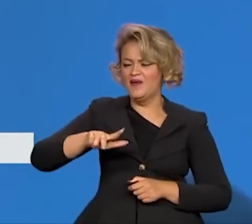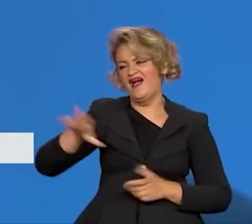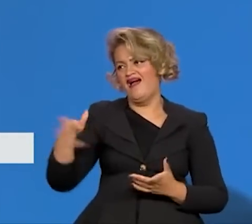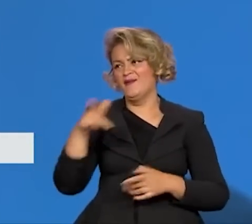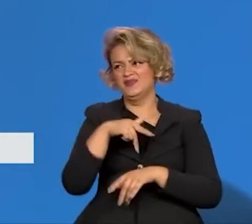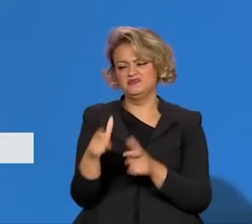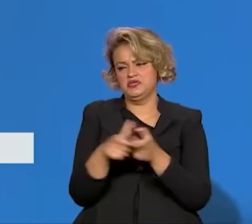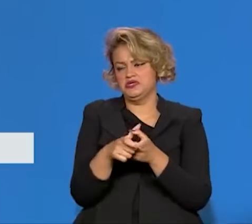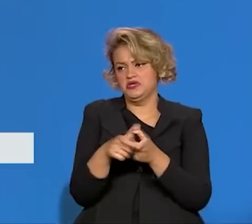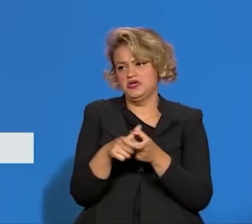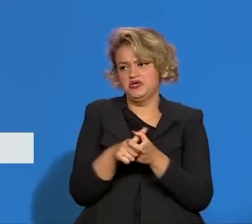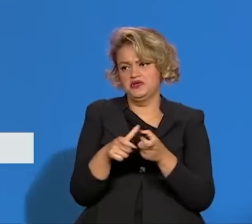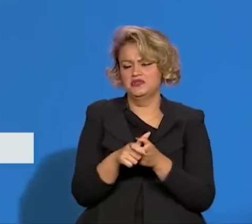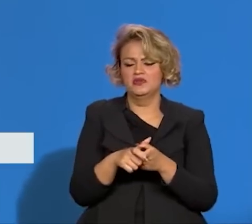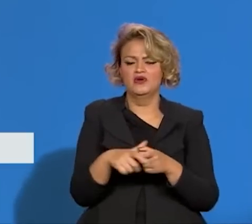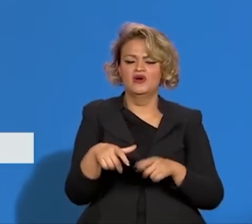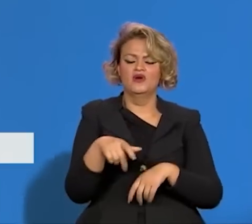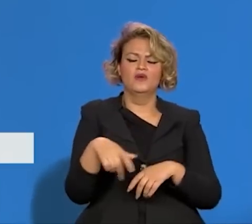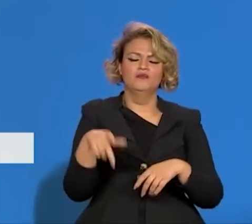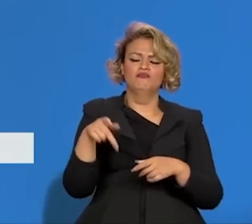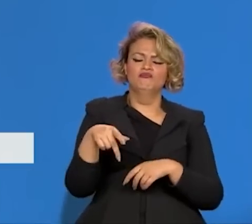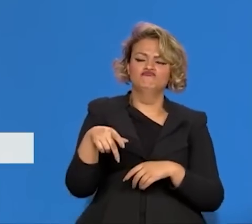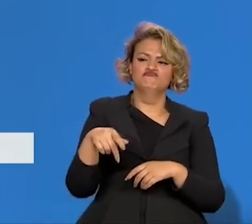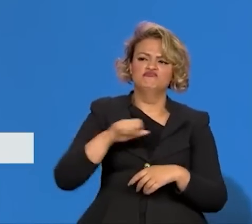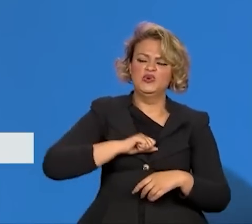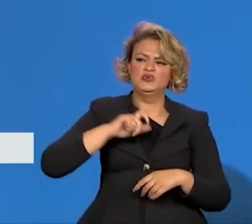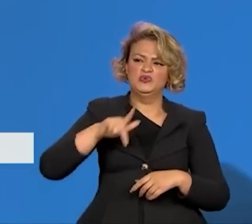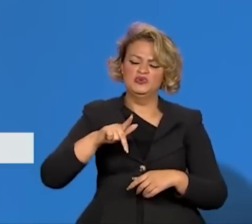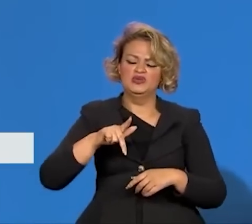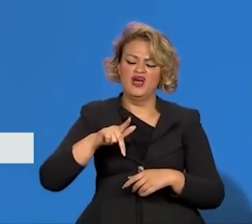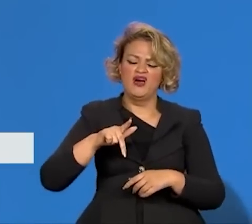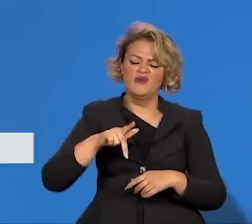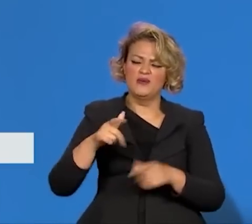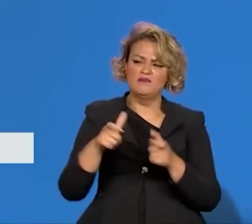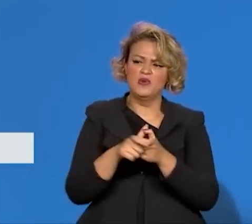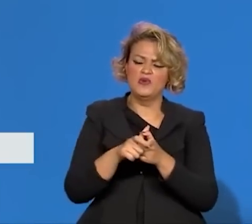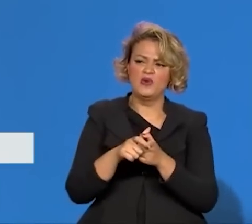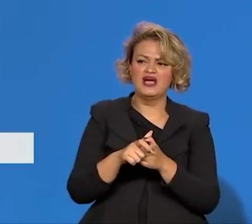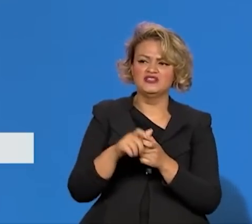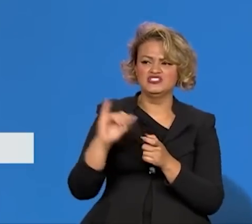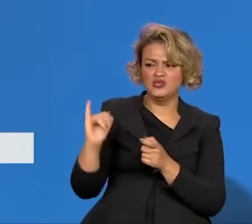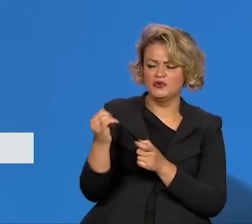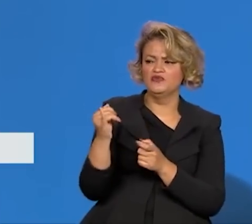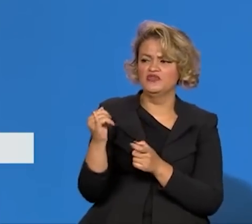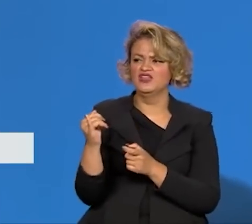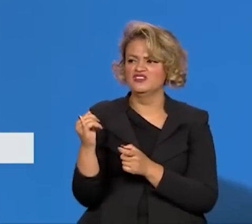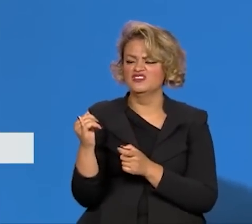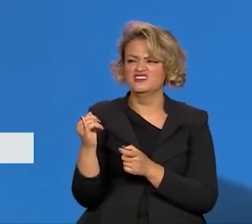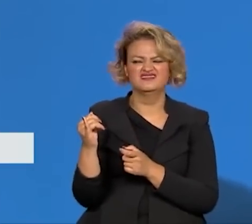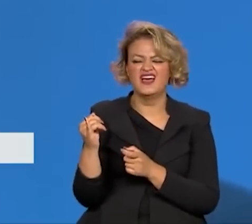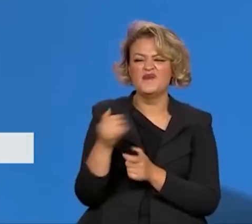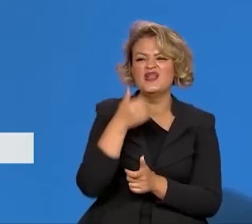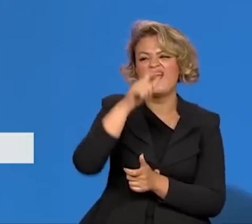pequeno. Ah, Portugal é a porta de entrada para o Brasil e para a Europa. Não, o pessoal achava que não era Portugal, que era a